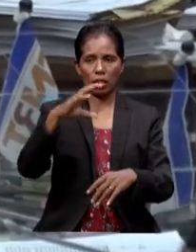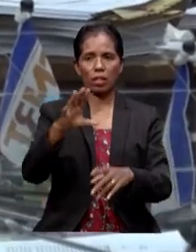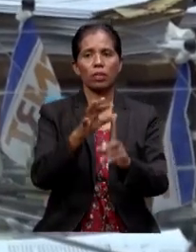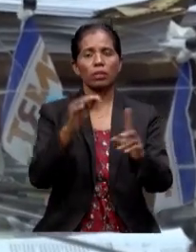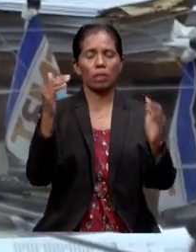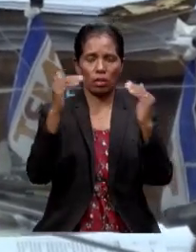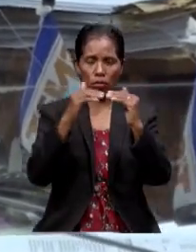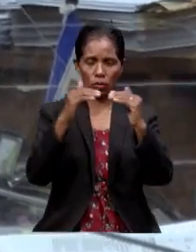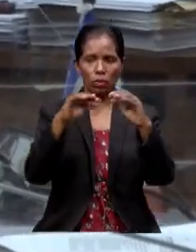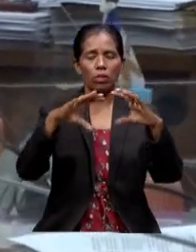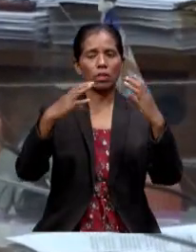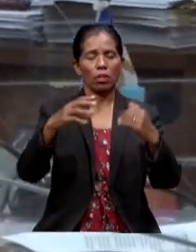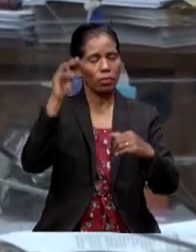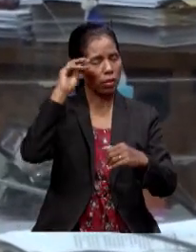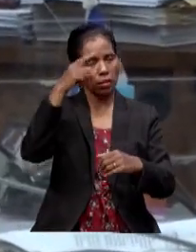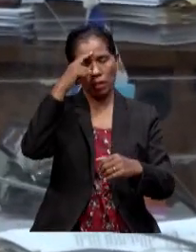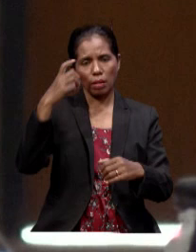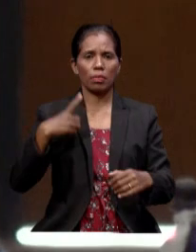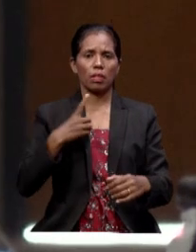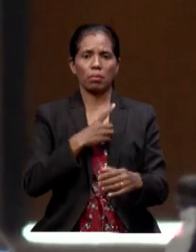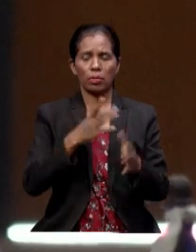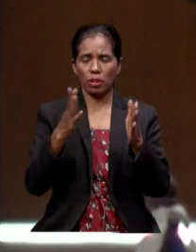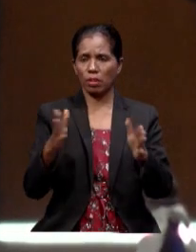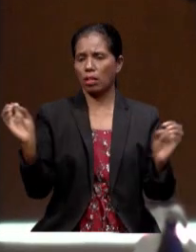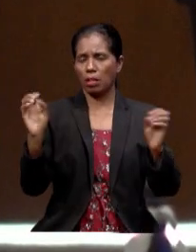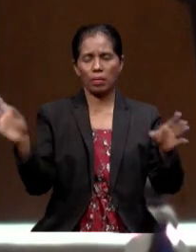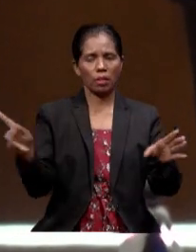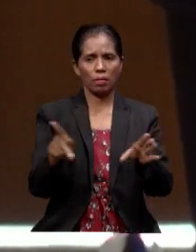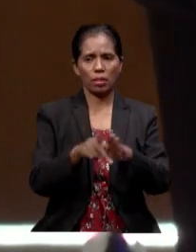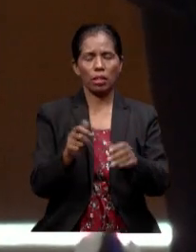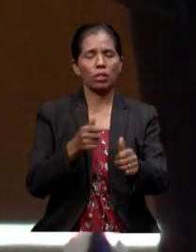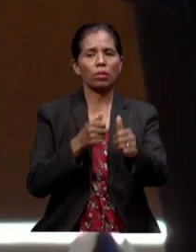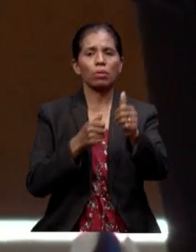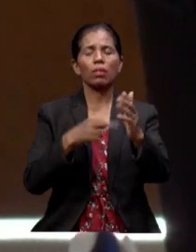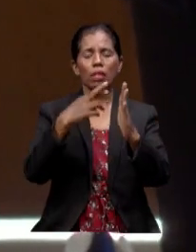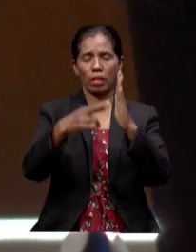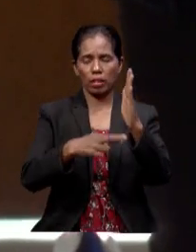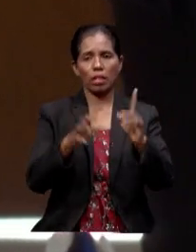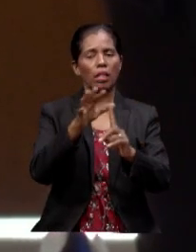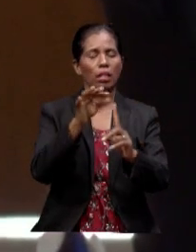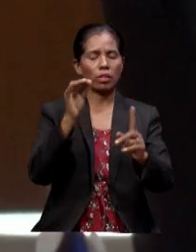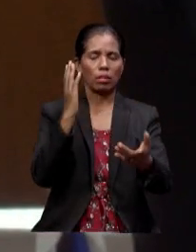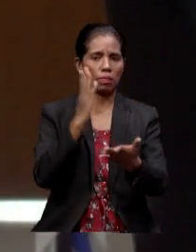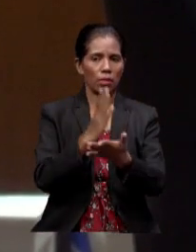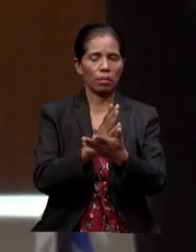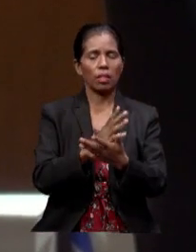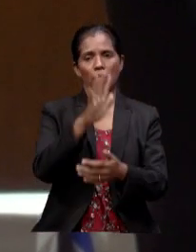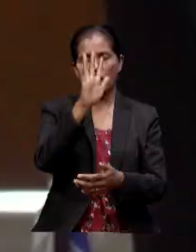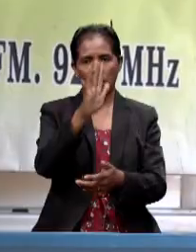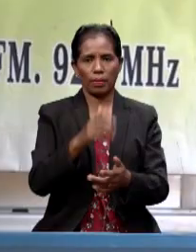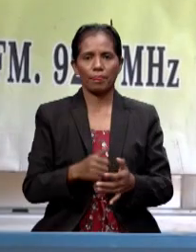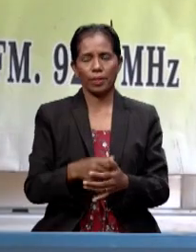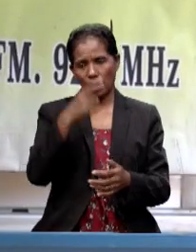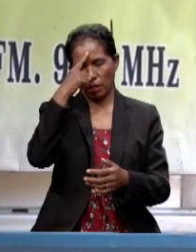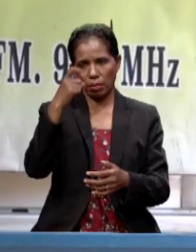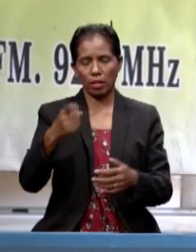konselu ministro mebe tamba deputado balung la marca presensa nune la prense korong nune elisang refere kanselona bada lima tamane